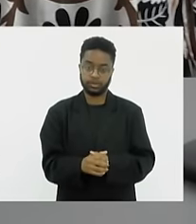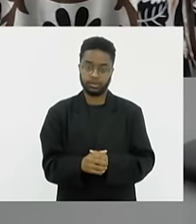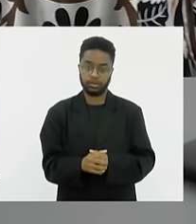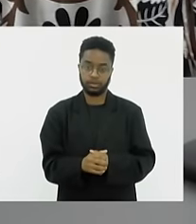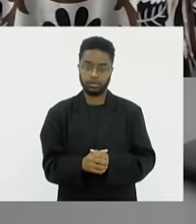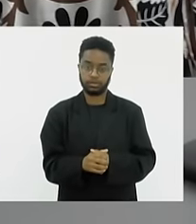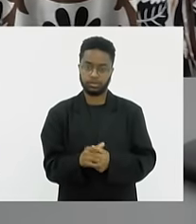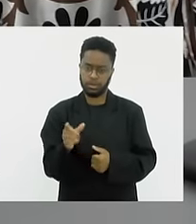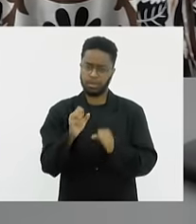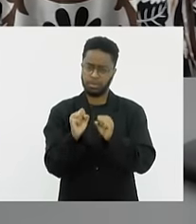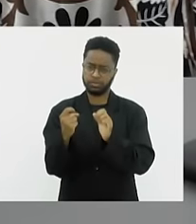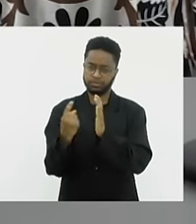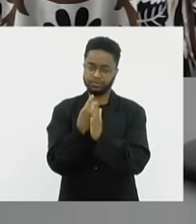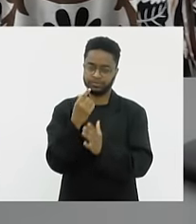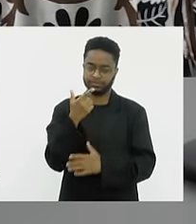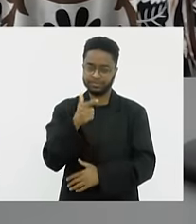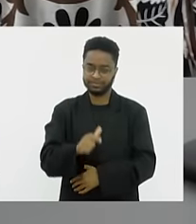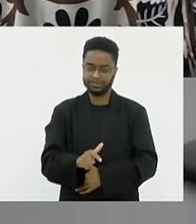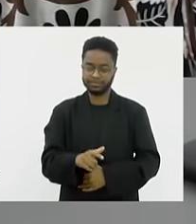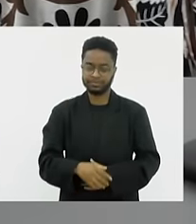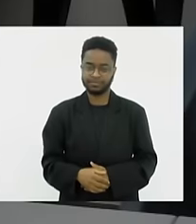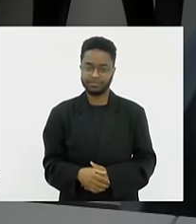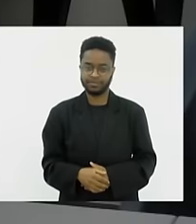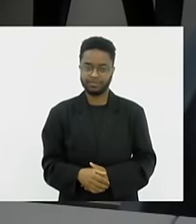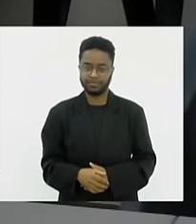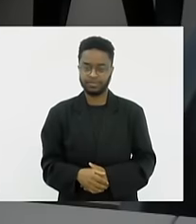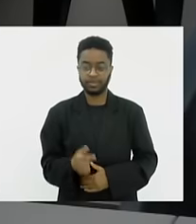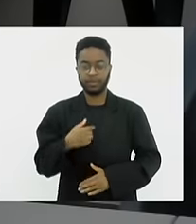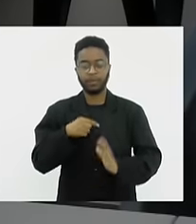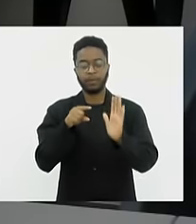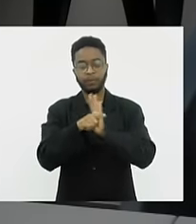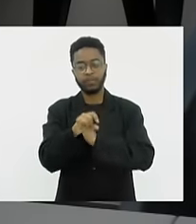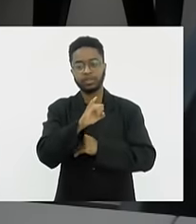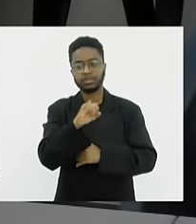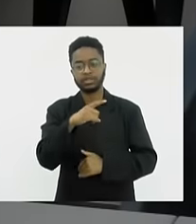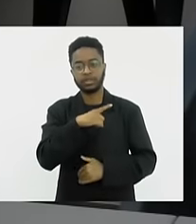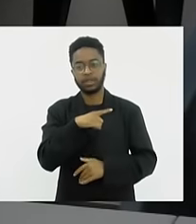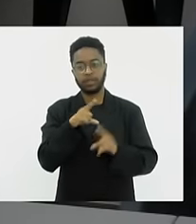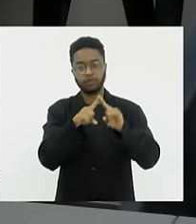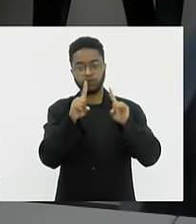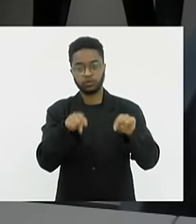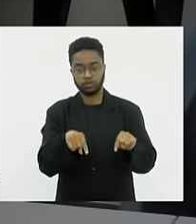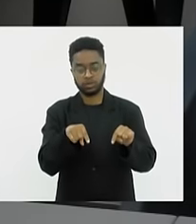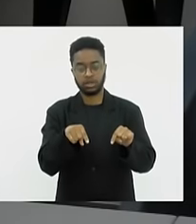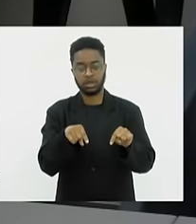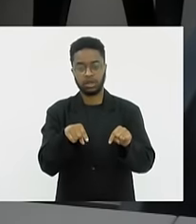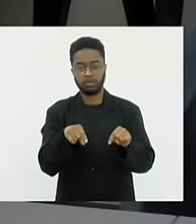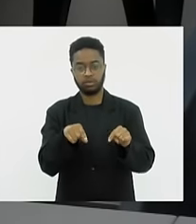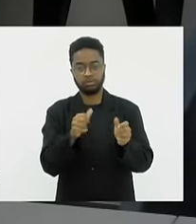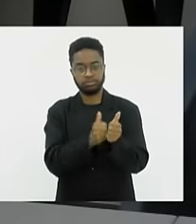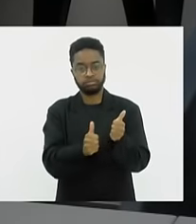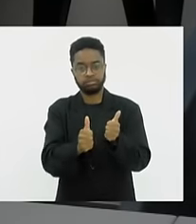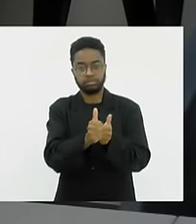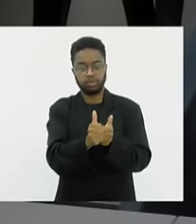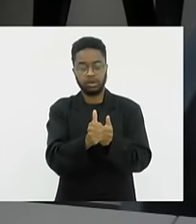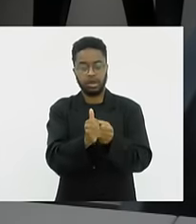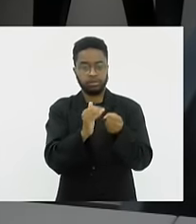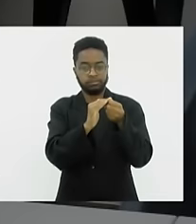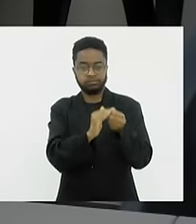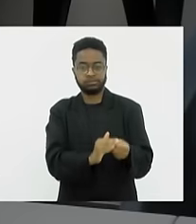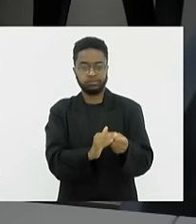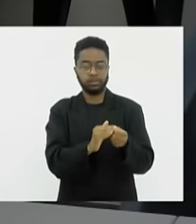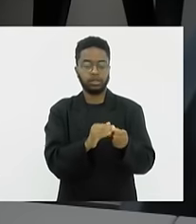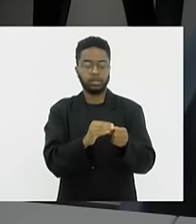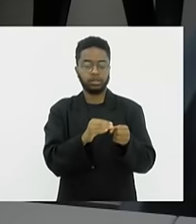senhor pode repetir a pergunta? Desculpa, deputado. Se tem algum funcionário tendo vantagem para reprimir o transporte alternativo